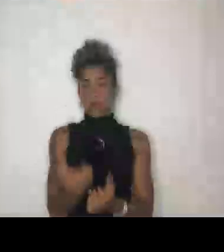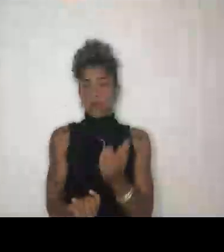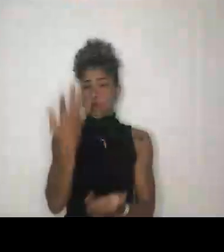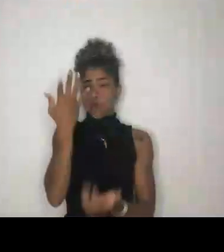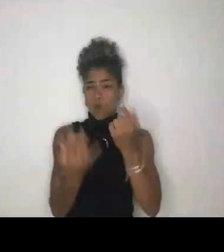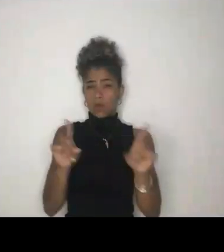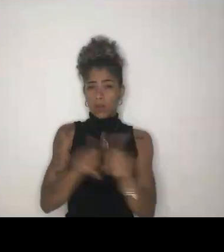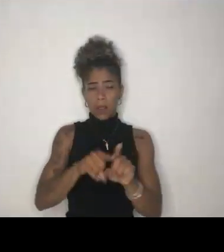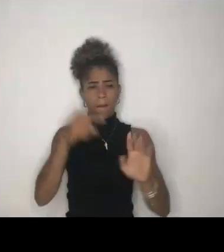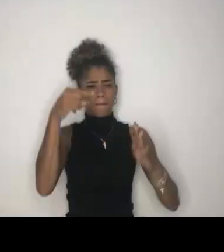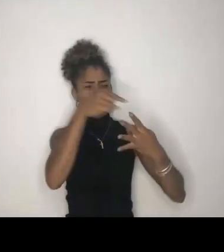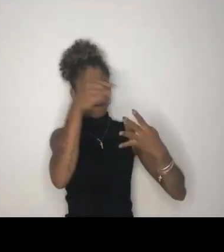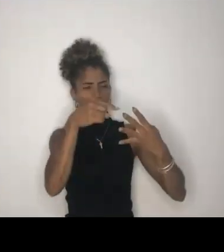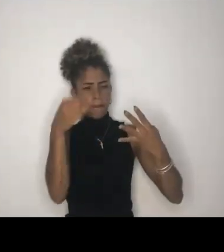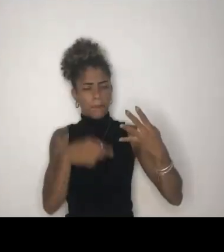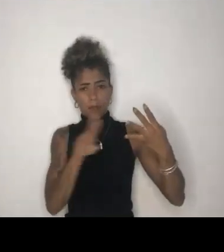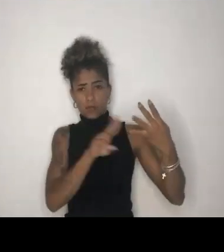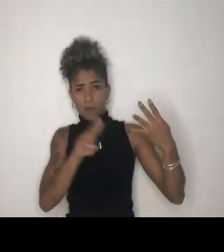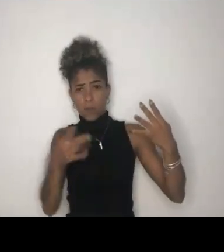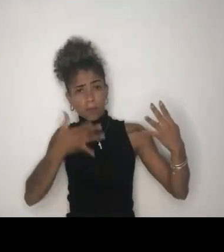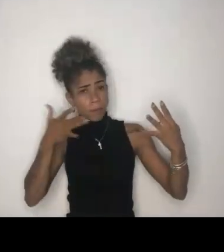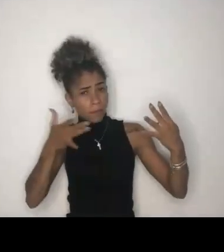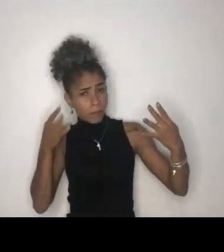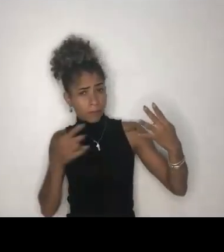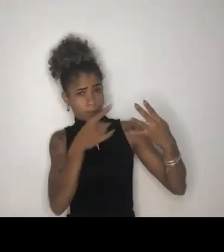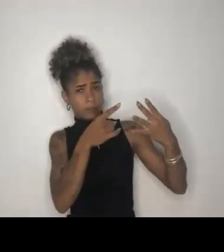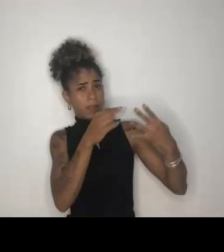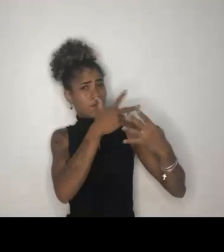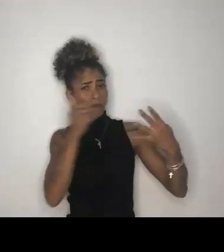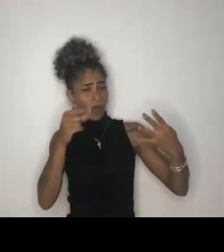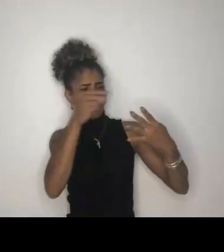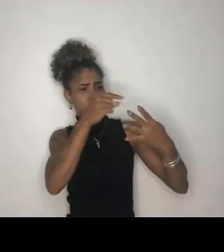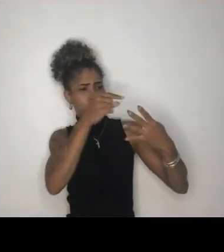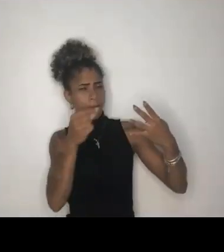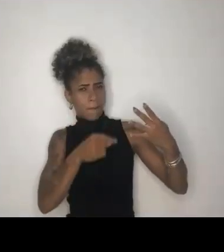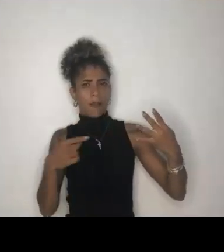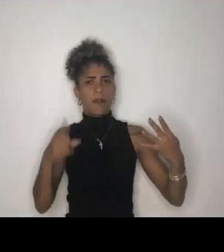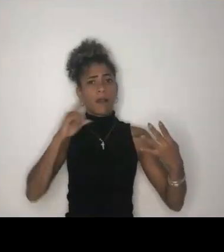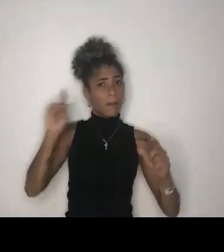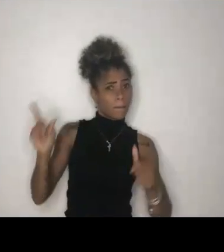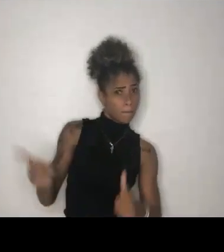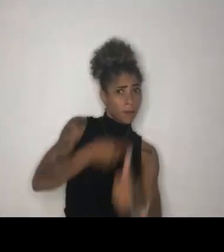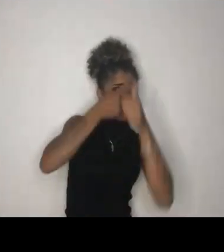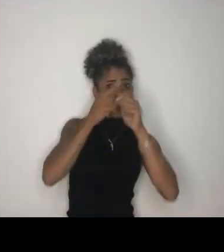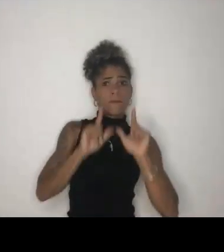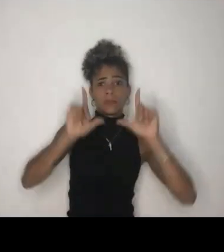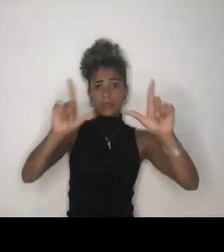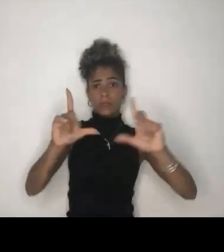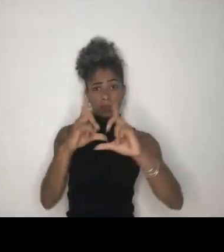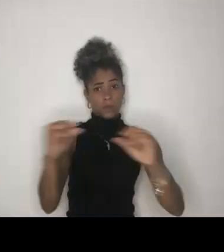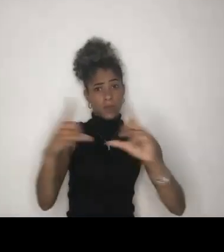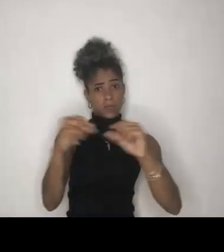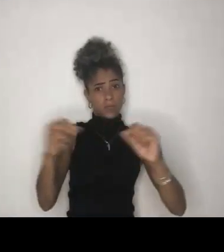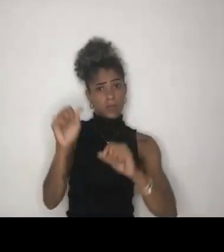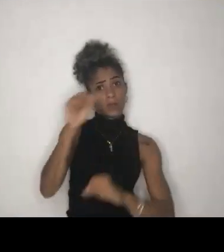o Lobo do procofieve Bela Bar Toque Mandarim a primeira apresenta de Brasília no Teatro Nacional